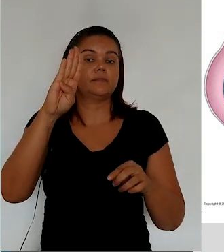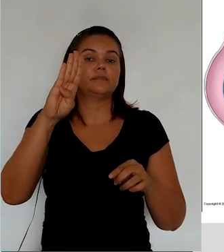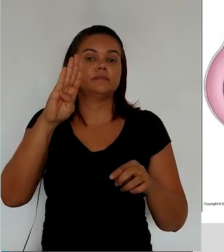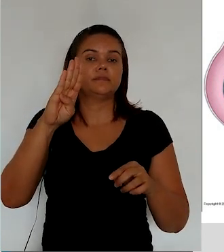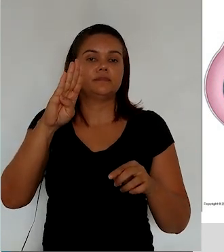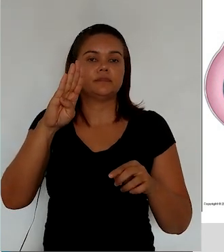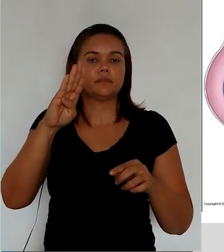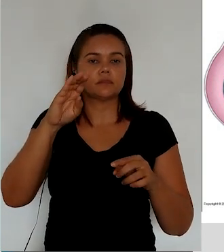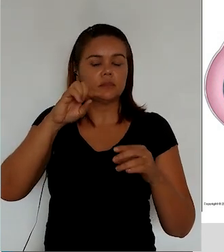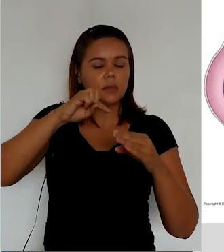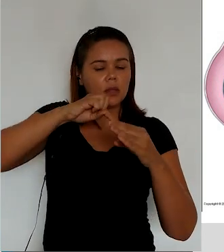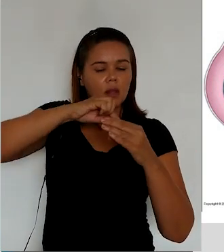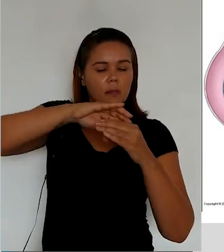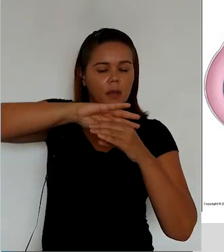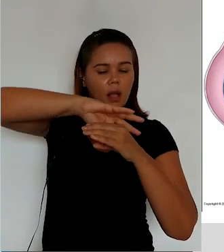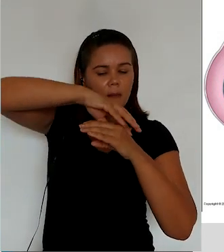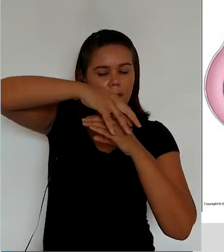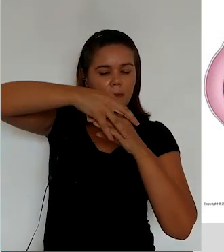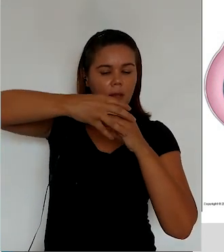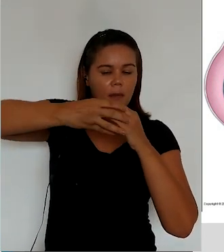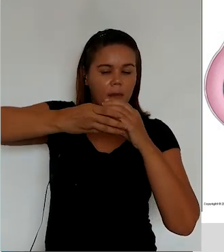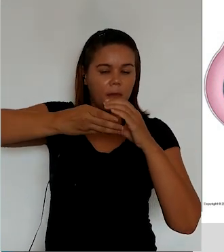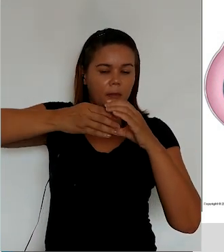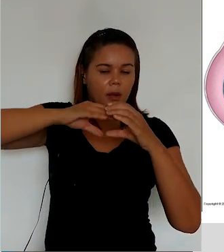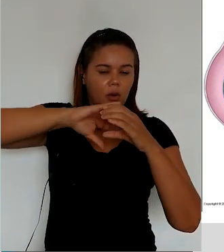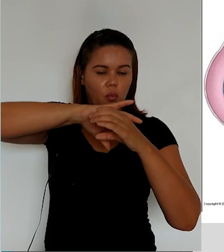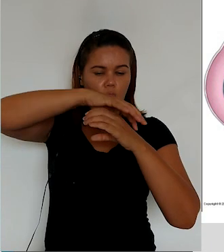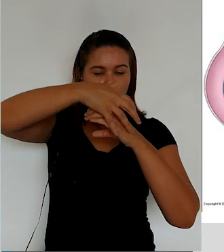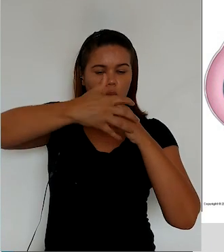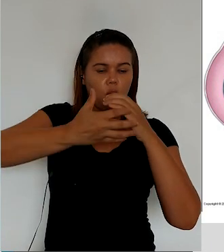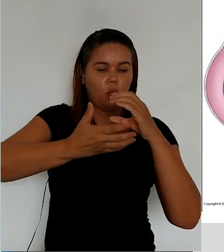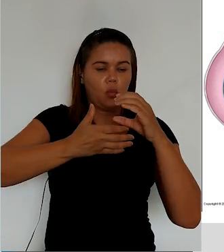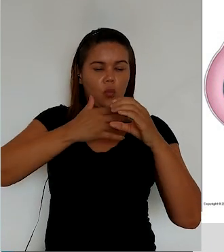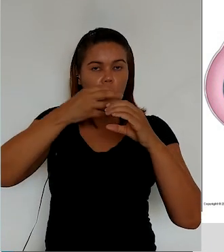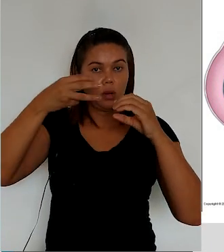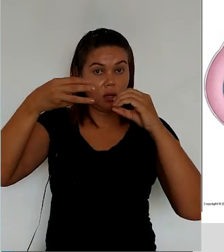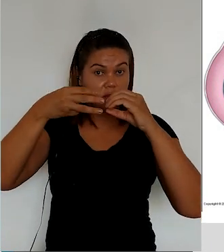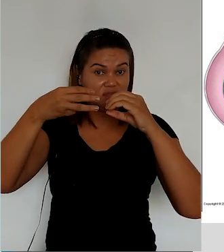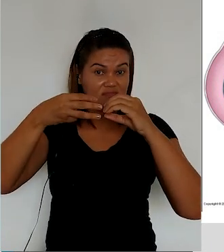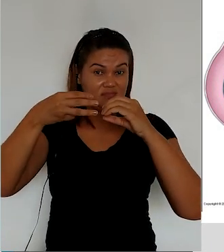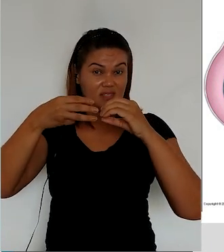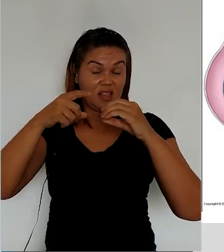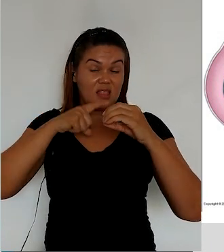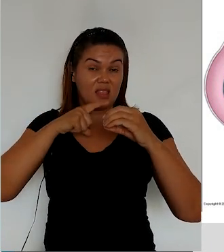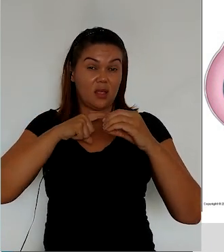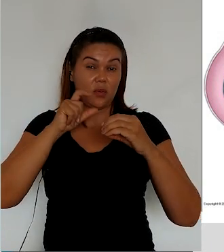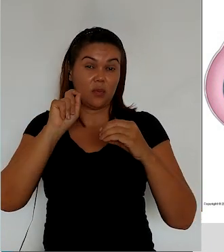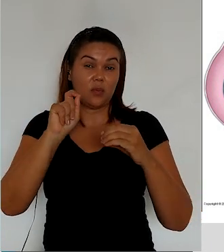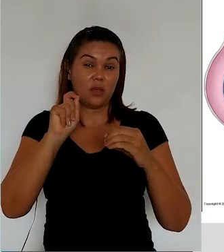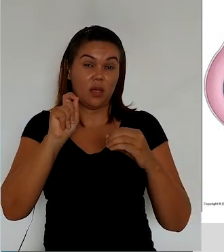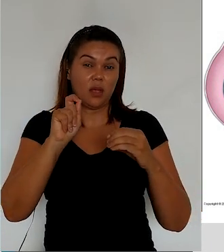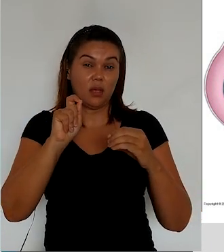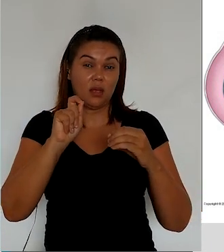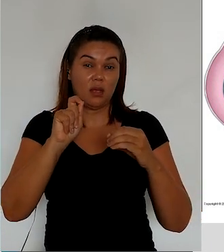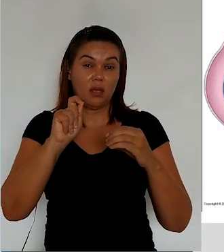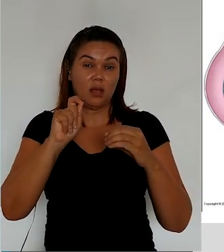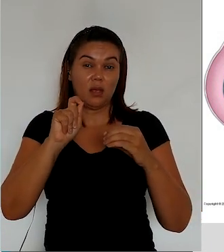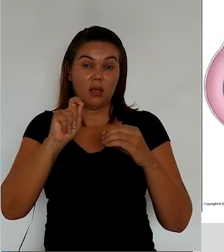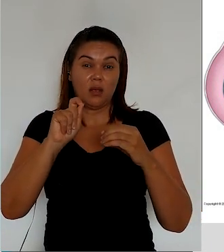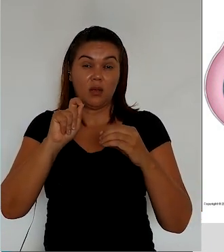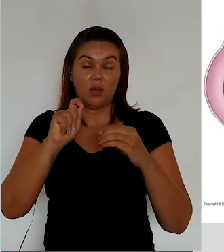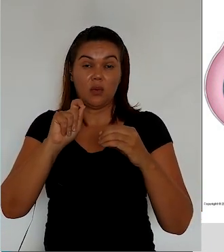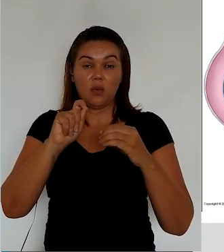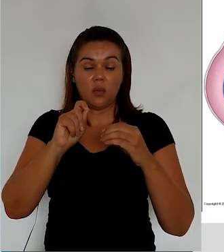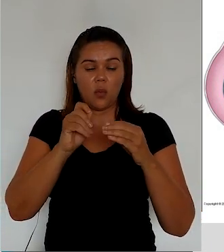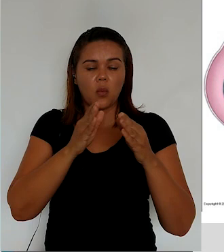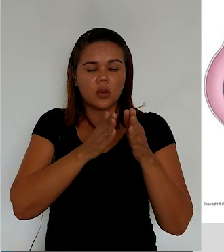Entre as voltas da membrana plasmática, ainda encontramos um pequeno espaço entre